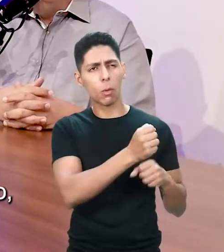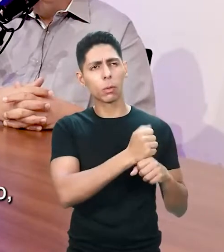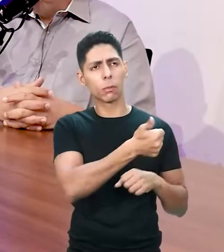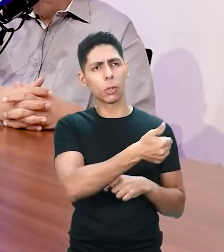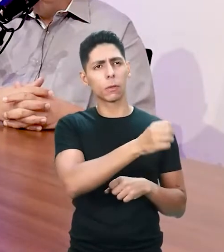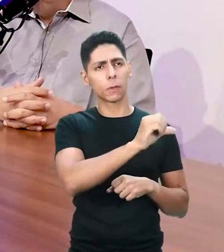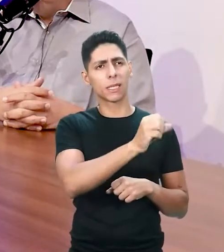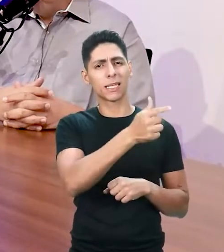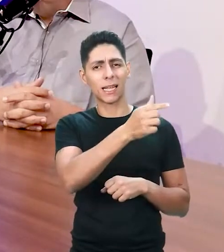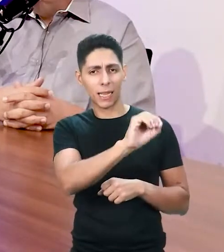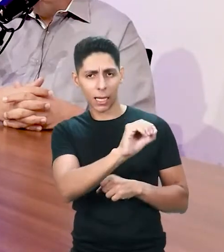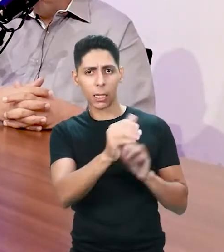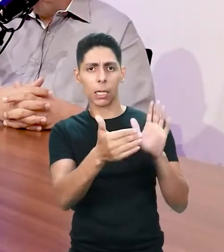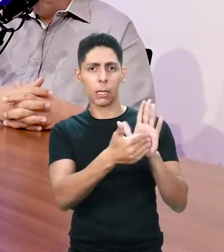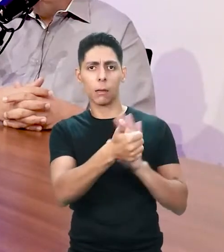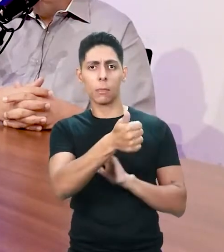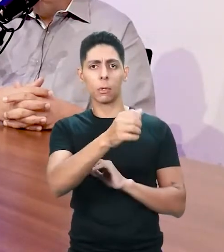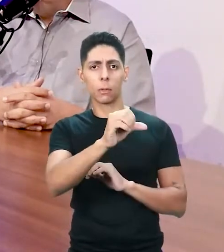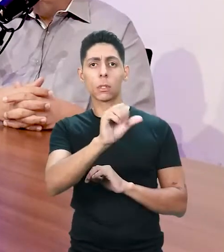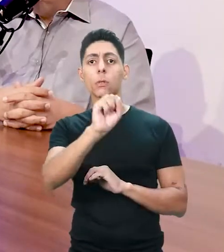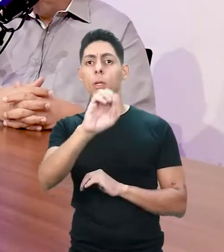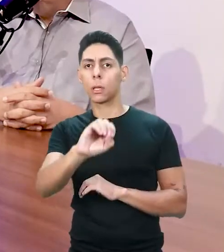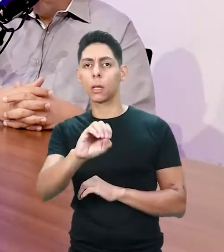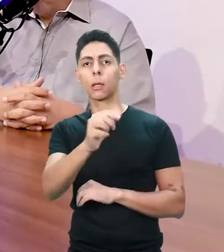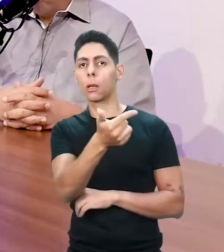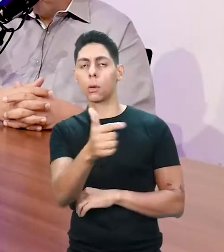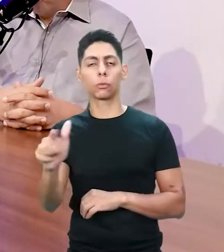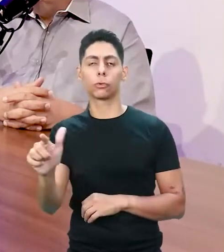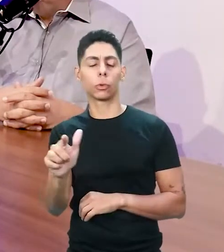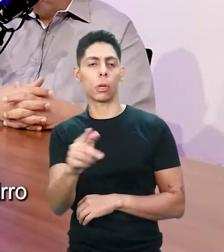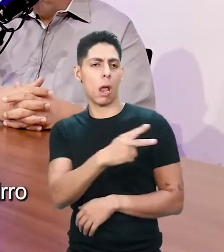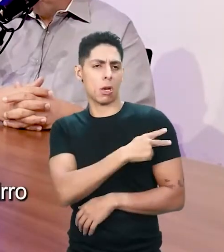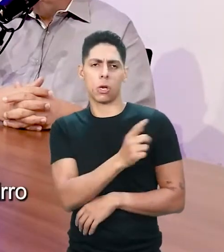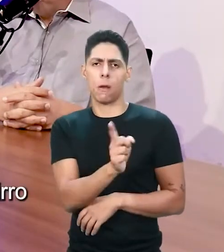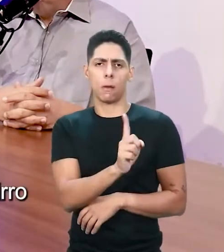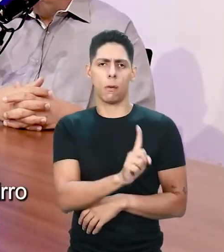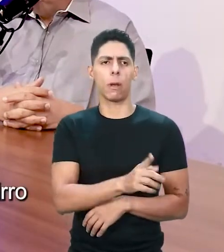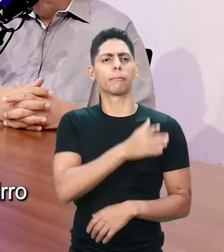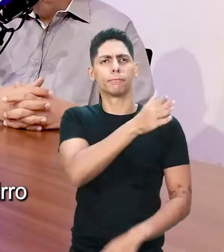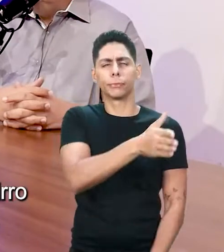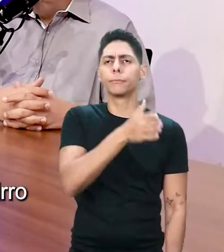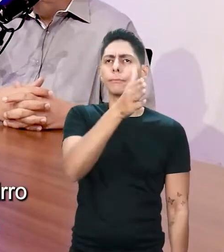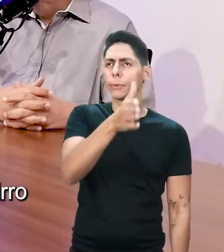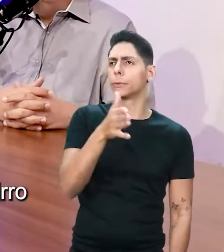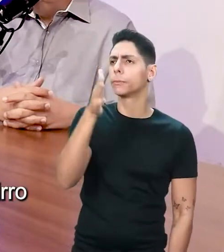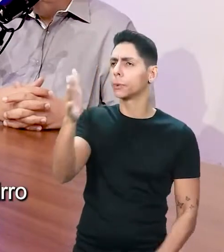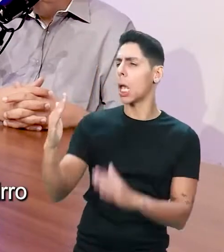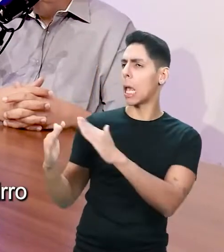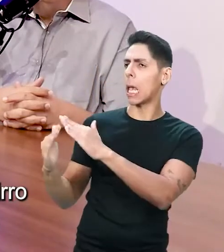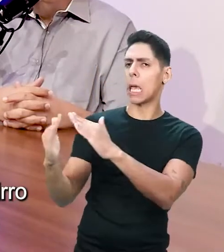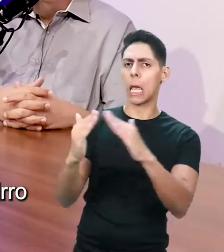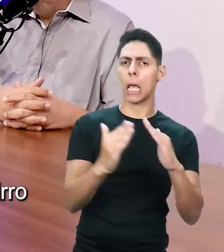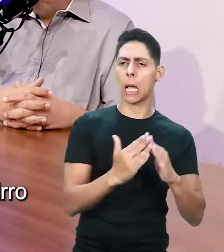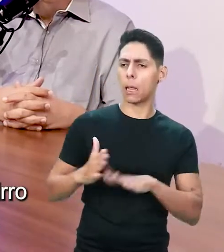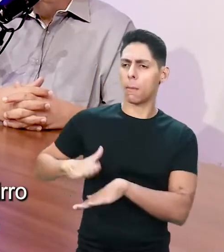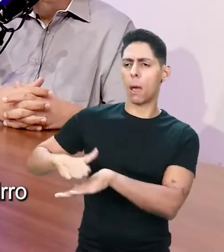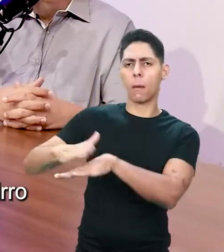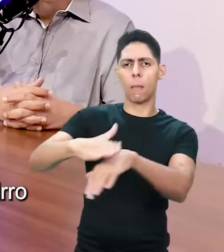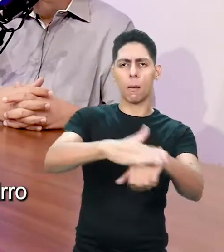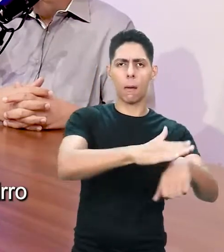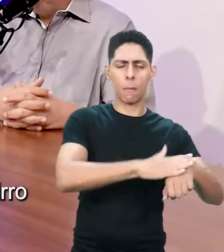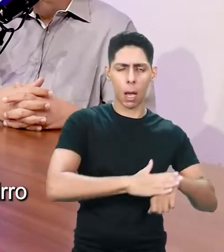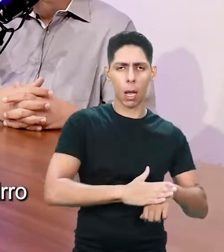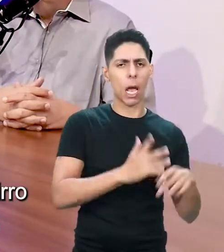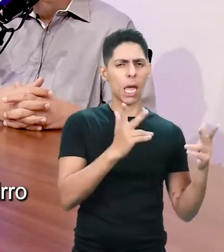até 80, não tinha mais patrão. Então, meu pai ia de casa em casa. Ele era o... Assim como tinha o médico do bairro, né? Não